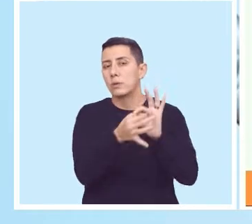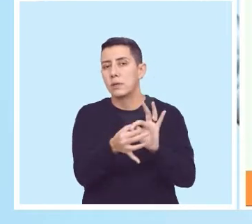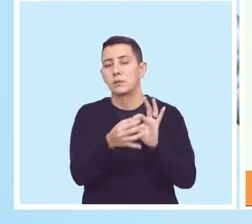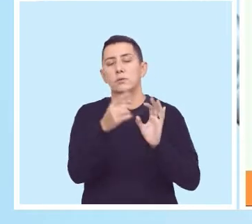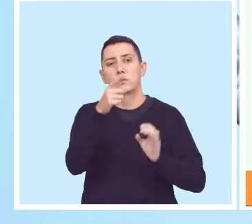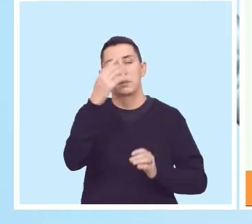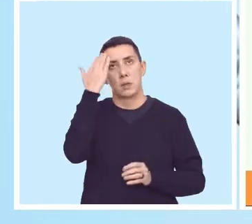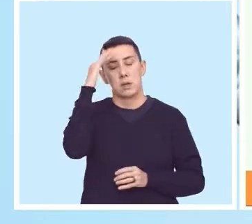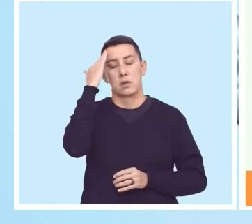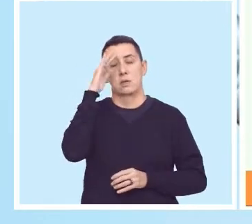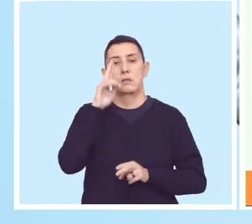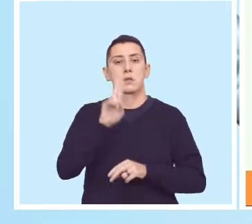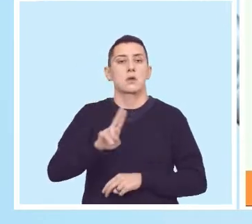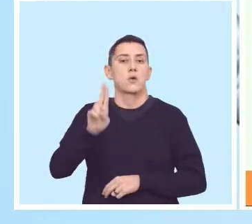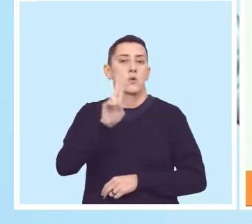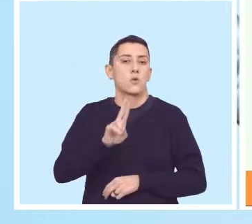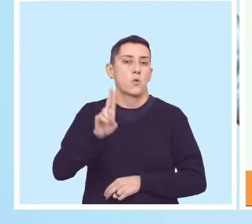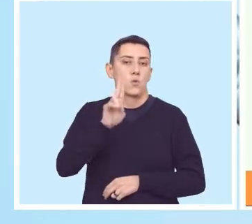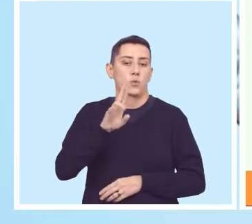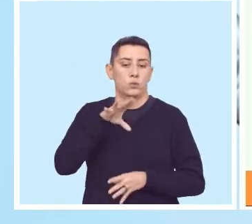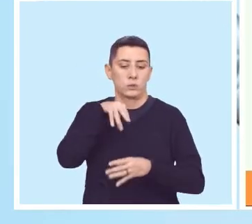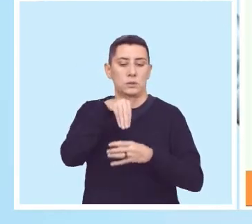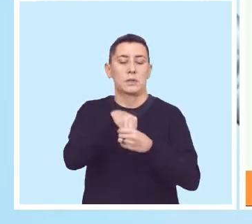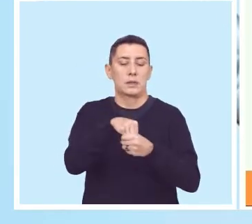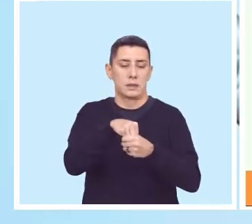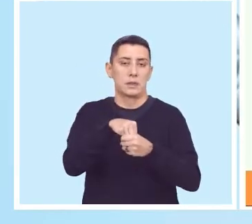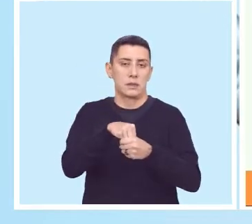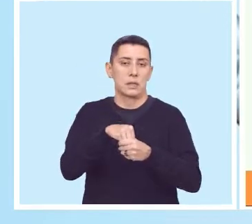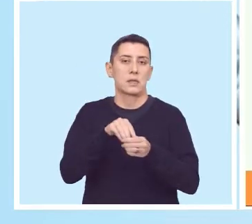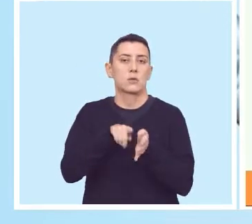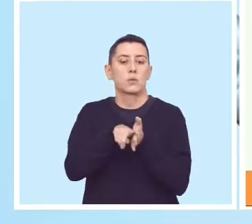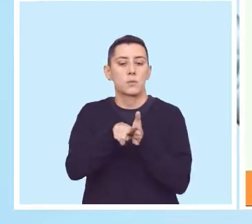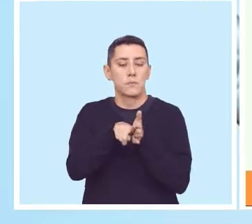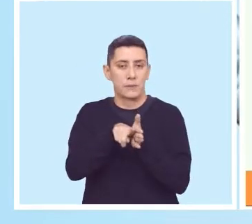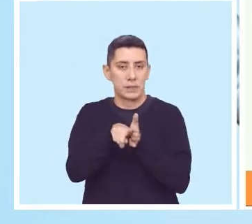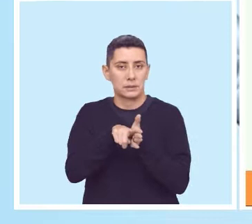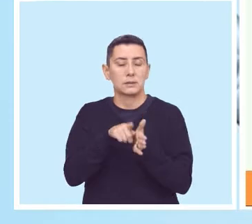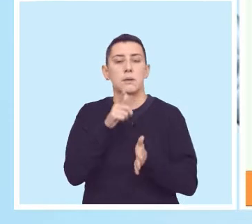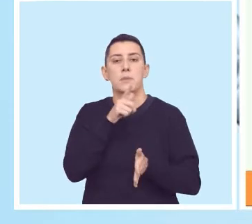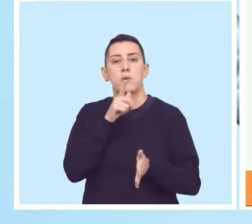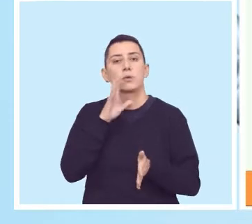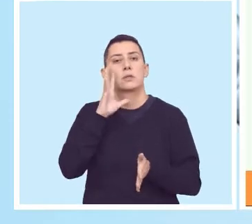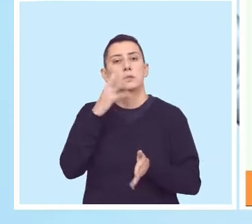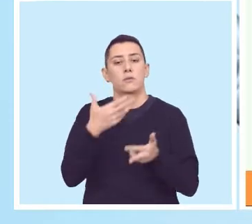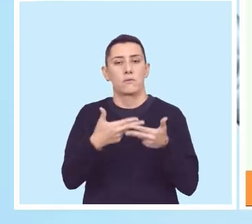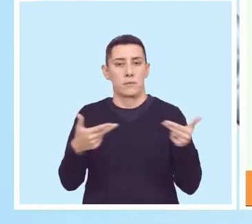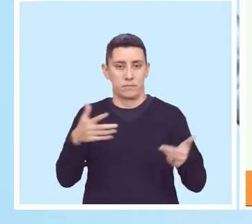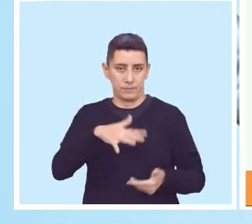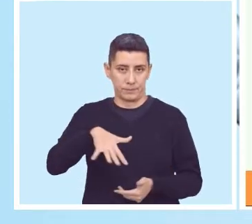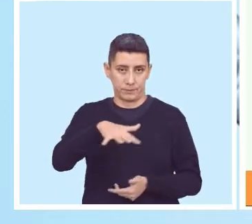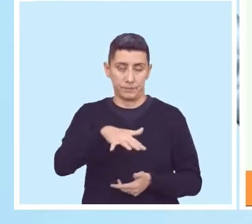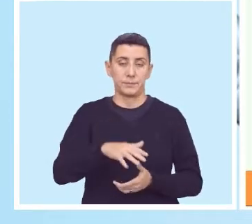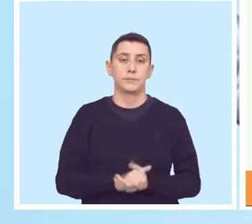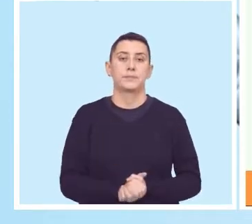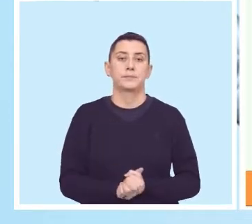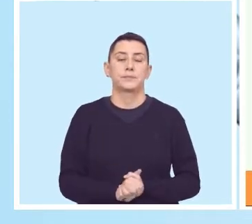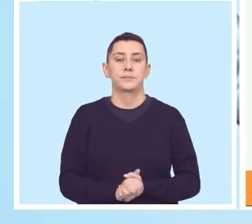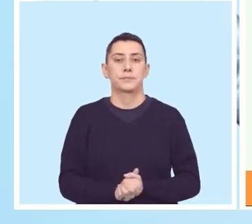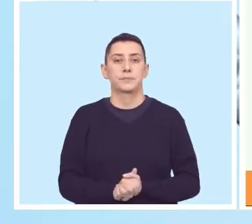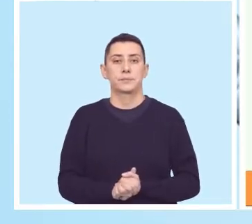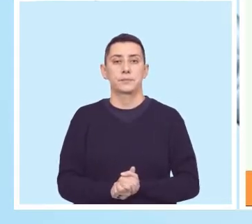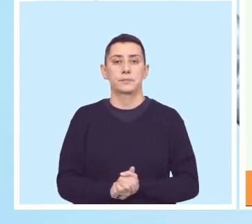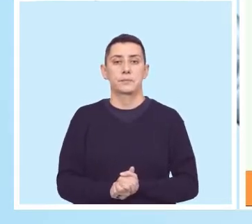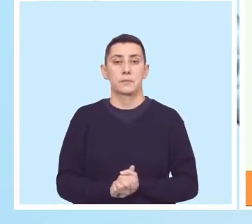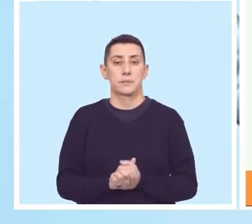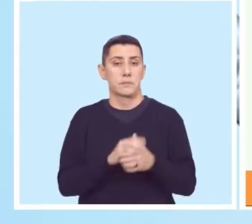o uso ou a adoção dessa nossa pesquisa para resolver um determinado problema. Bom, então, esse